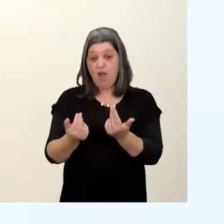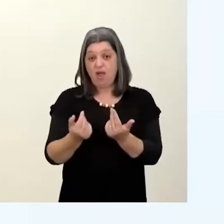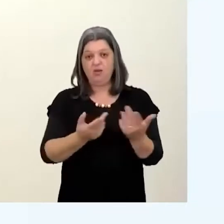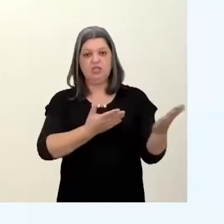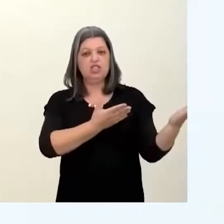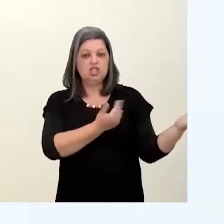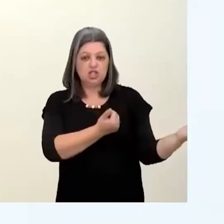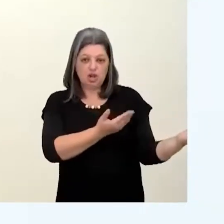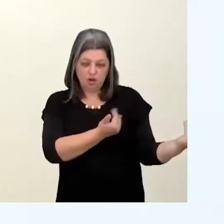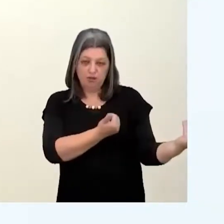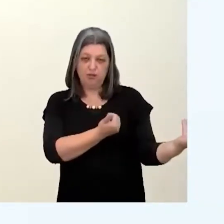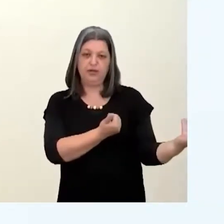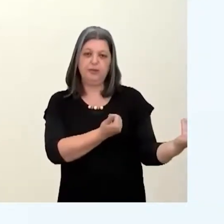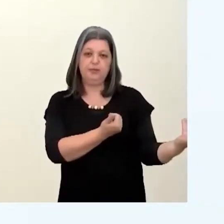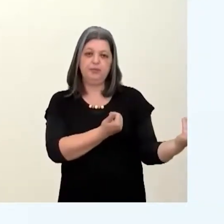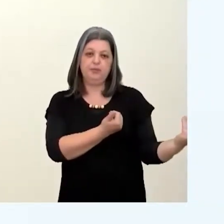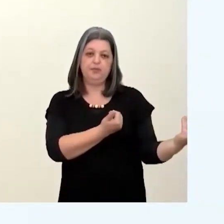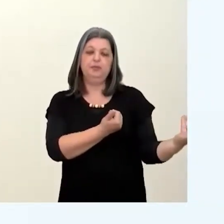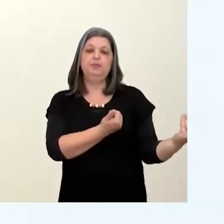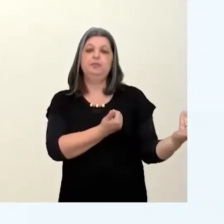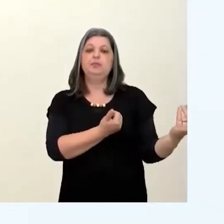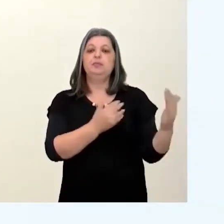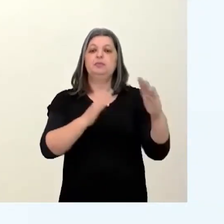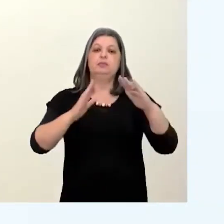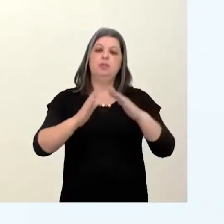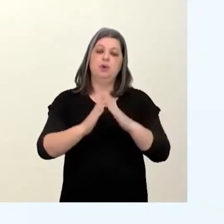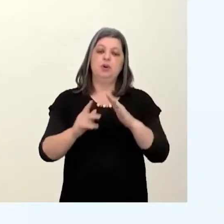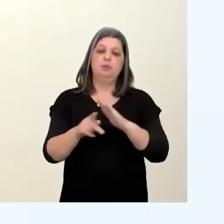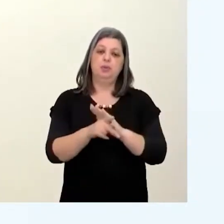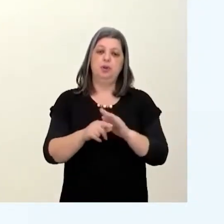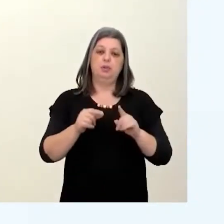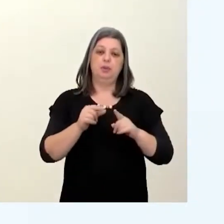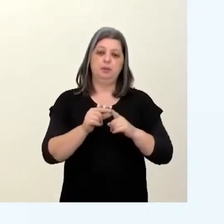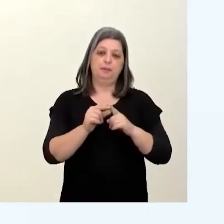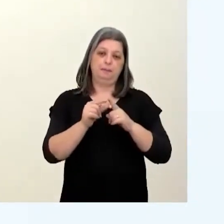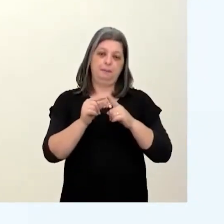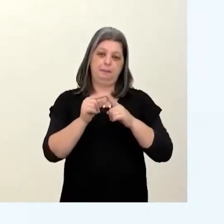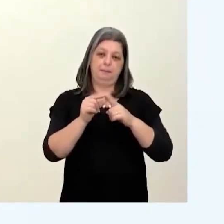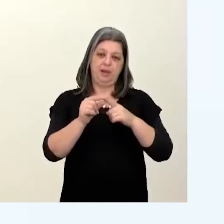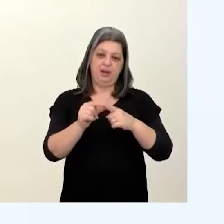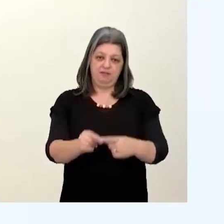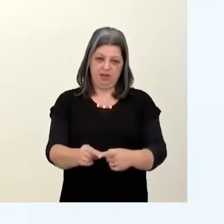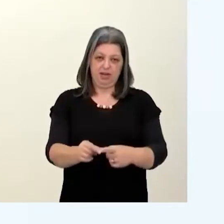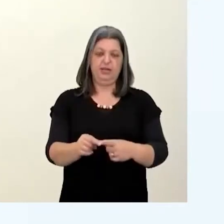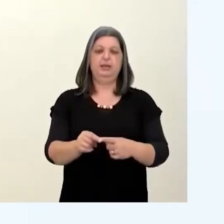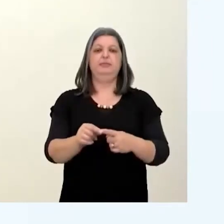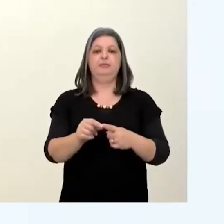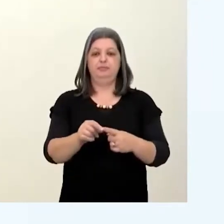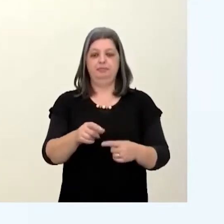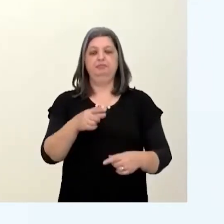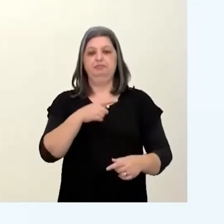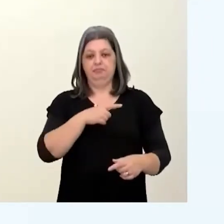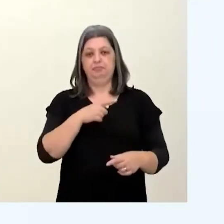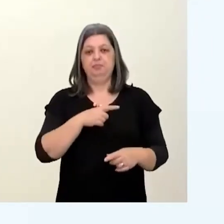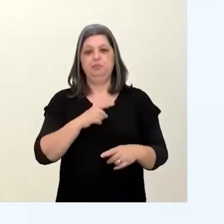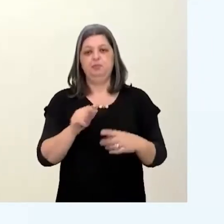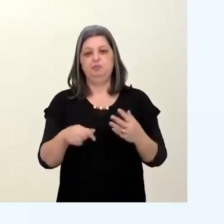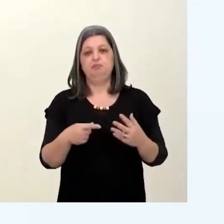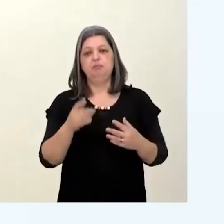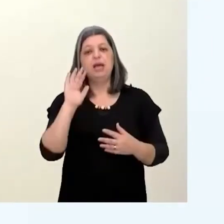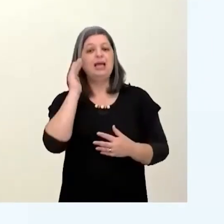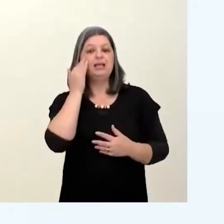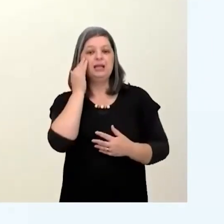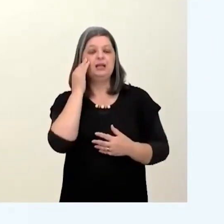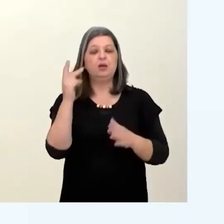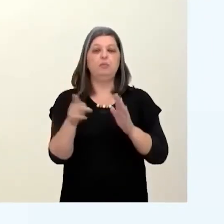jovens oriundos da periferia, né? Então, isso é muito importante para a gente entender uma